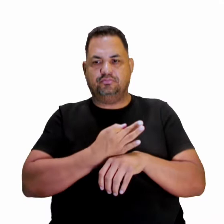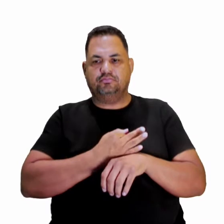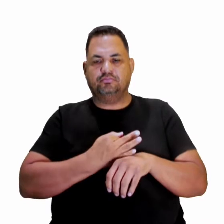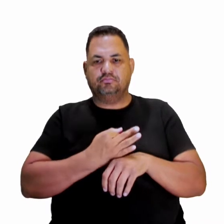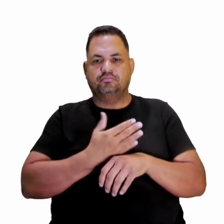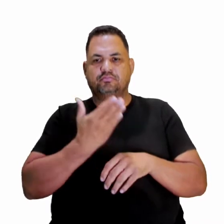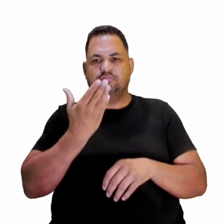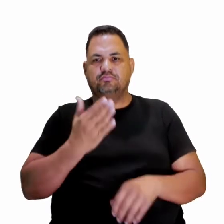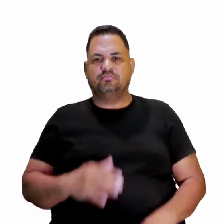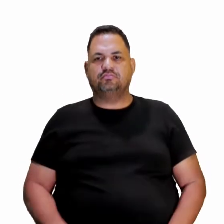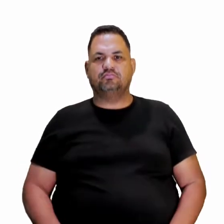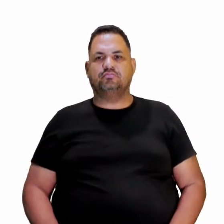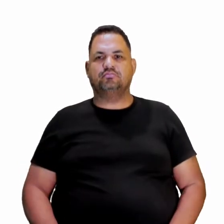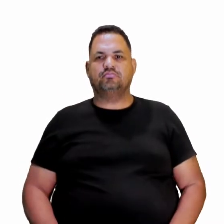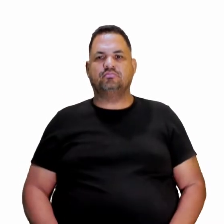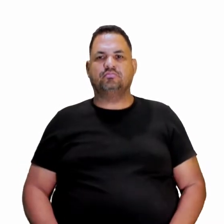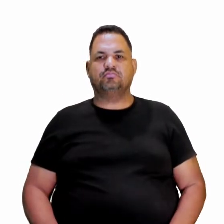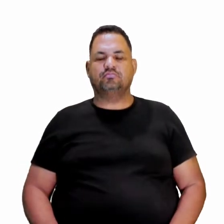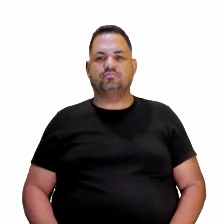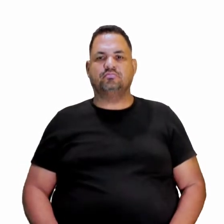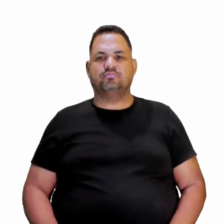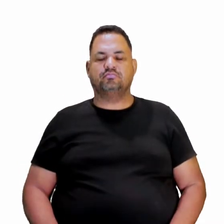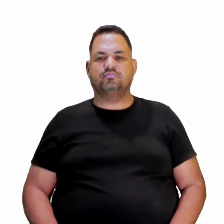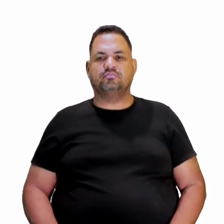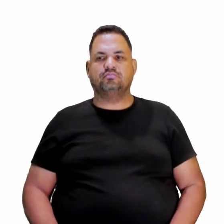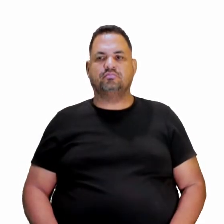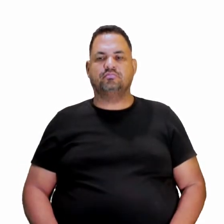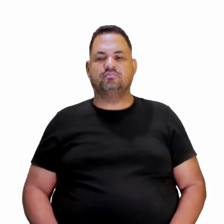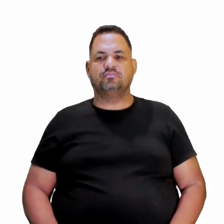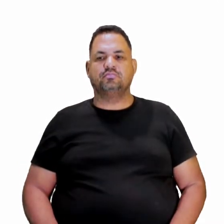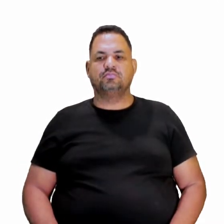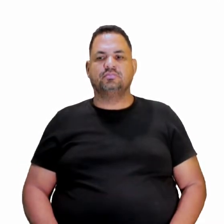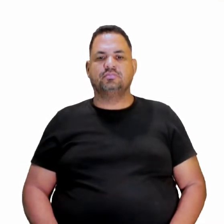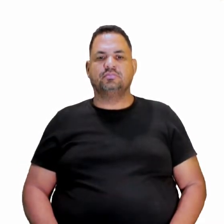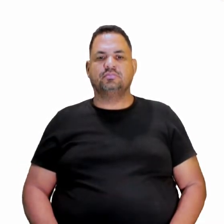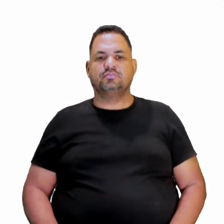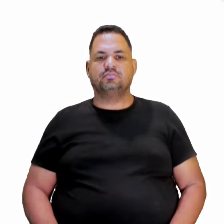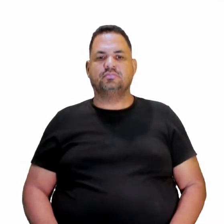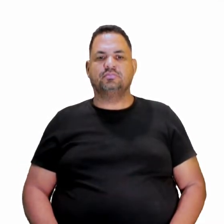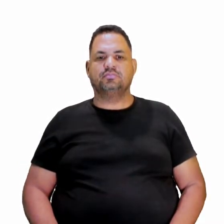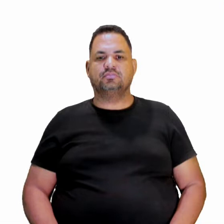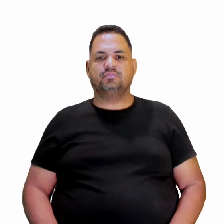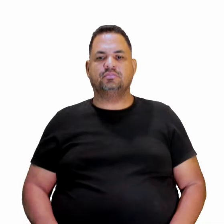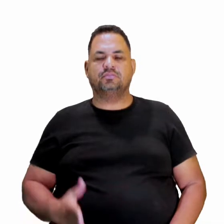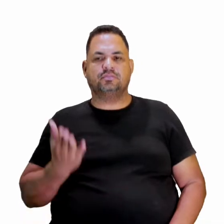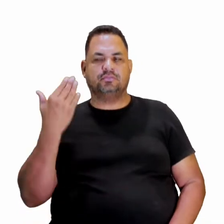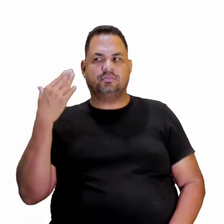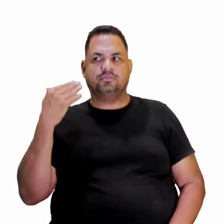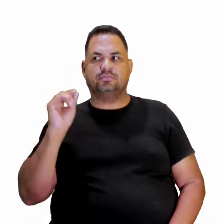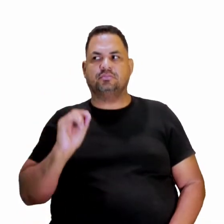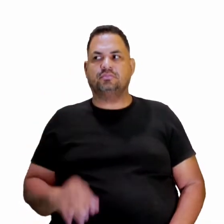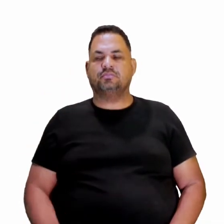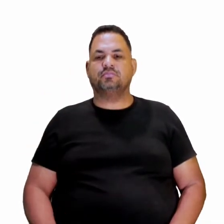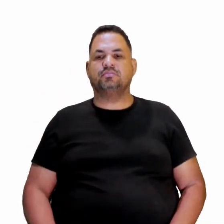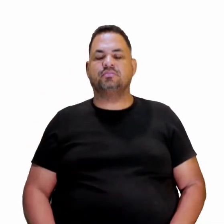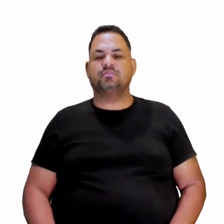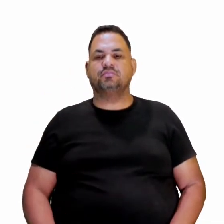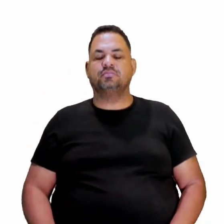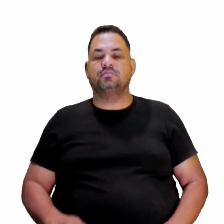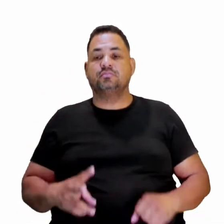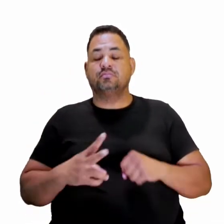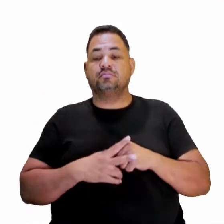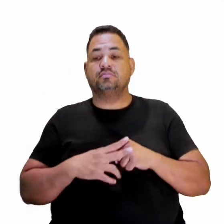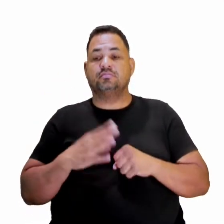nesse negocinho aqui, meu Deus, holiday, feriado. Feriado vai ser o que? Algo lá no passado. Então o verbo ele vai ter que estar no